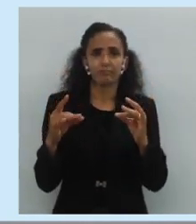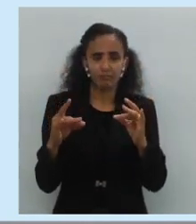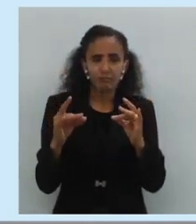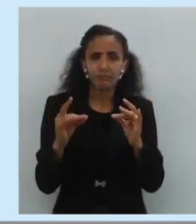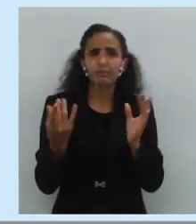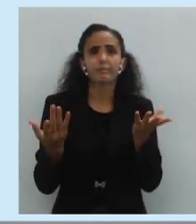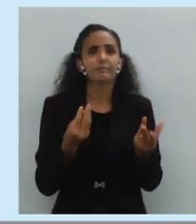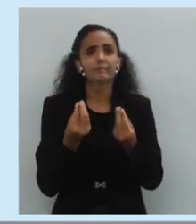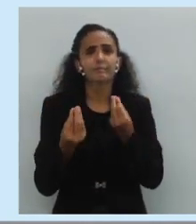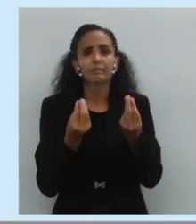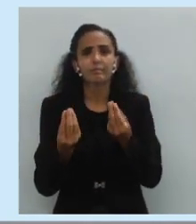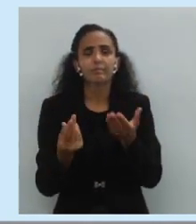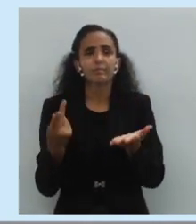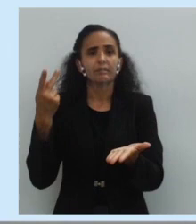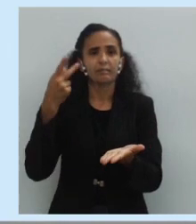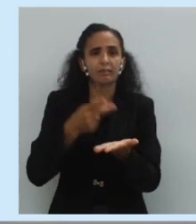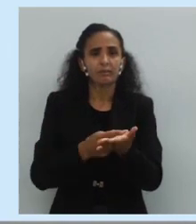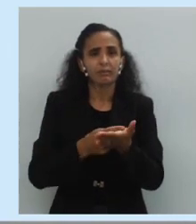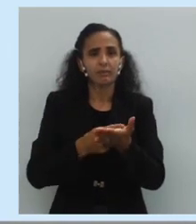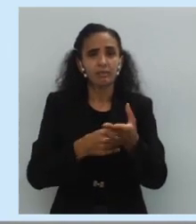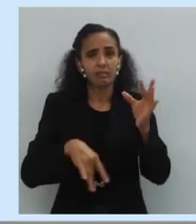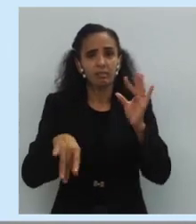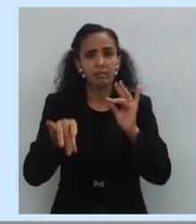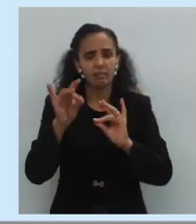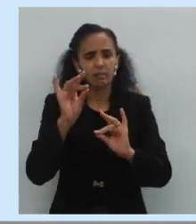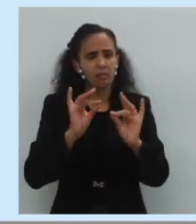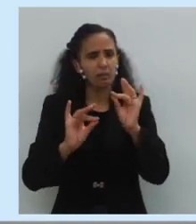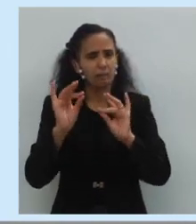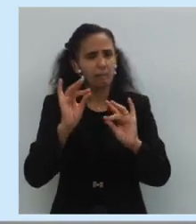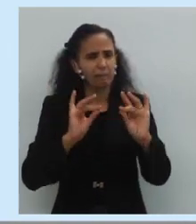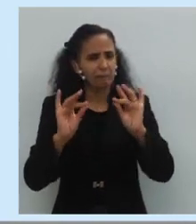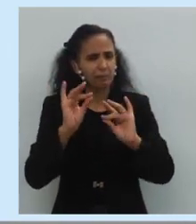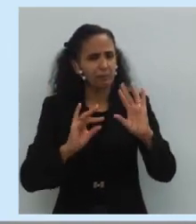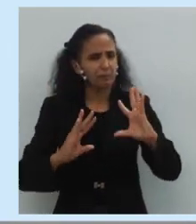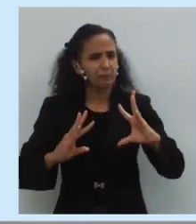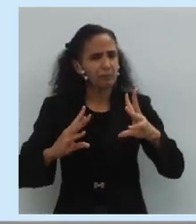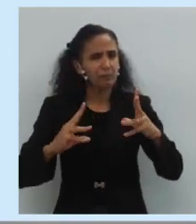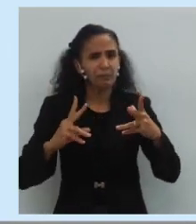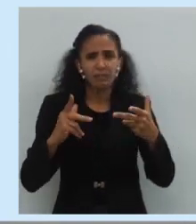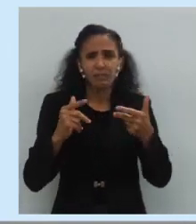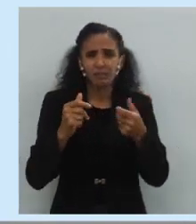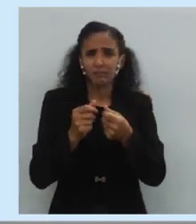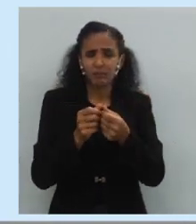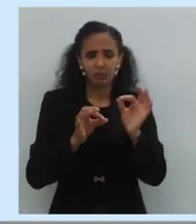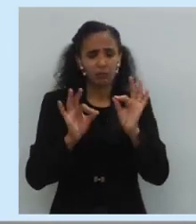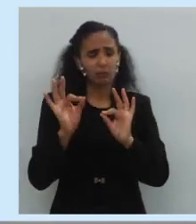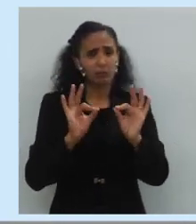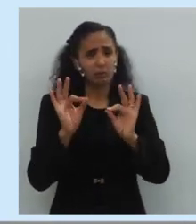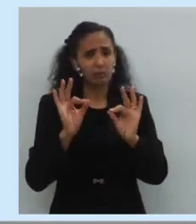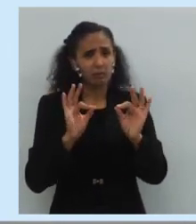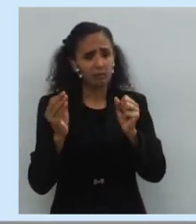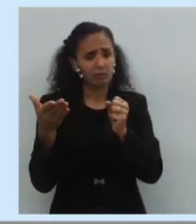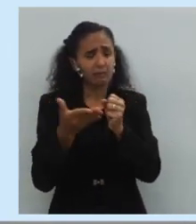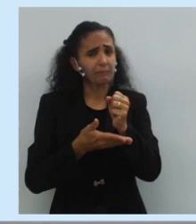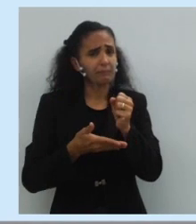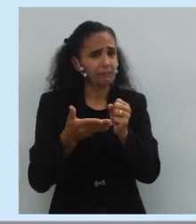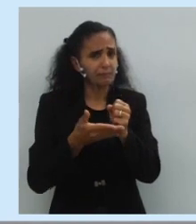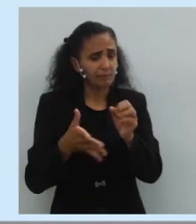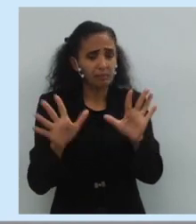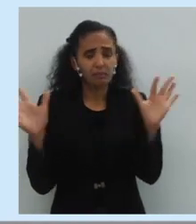apresentar fases que são bem distintas, né? Essas fases distintas, elas